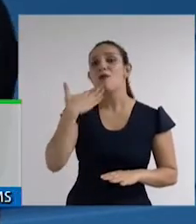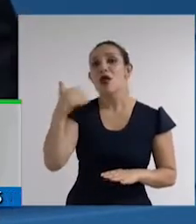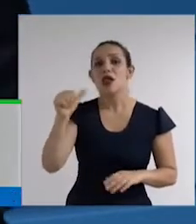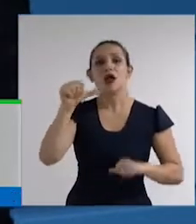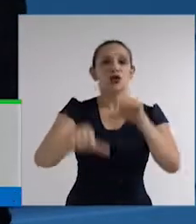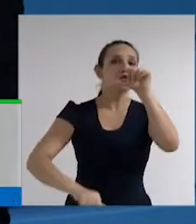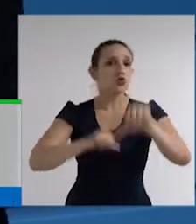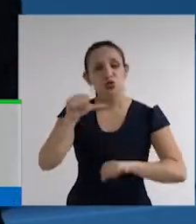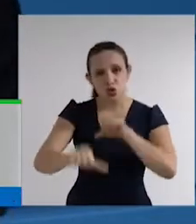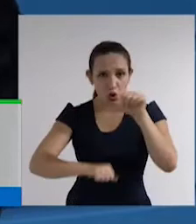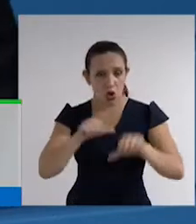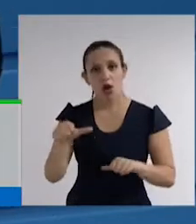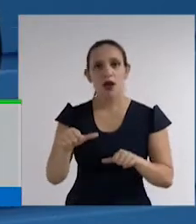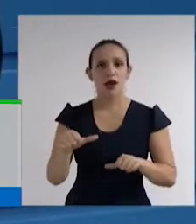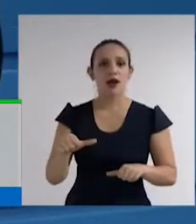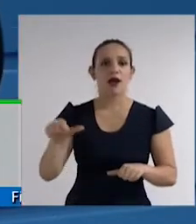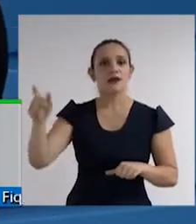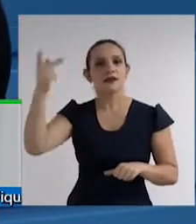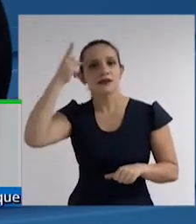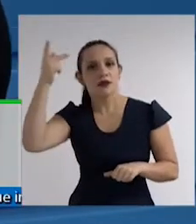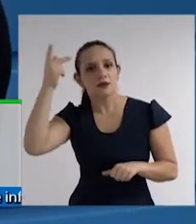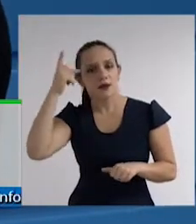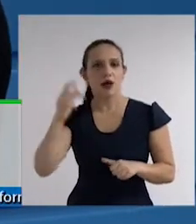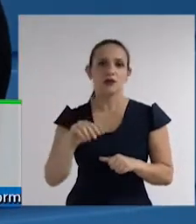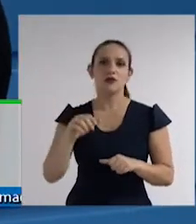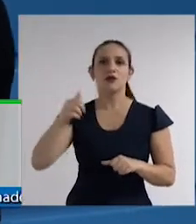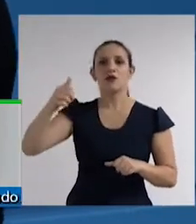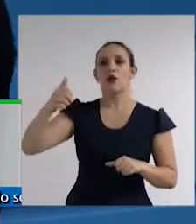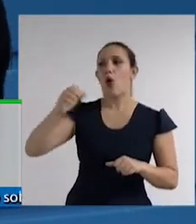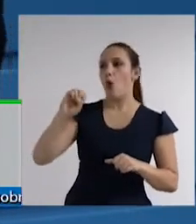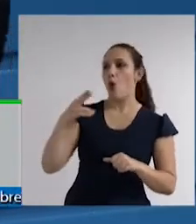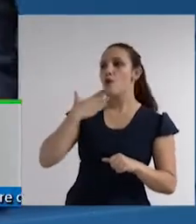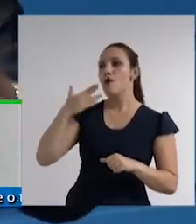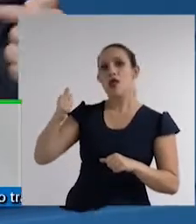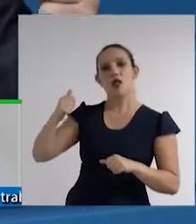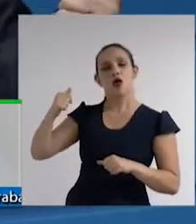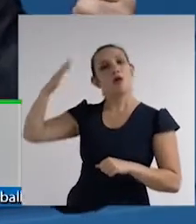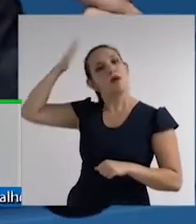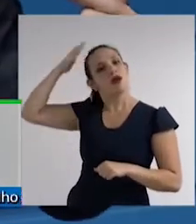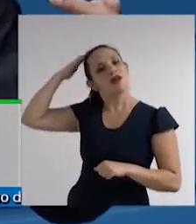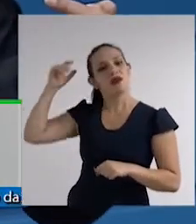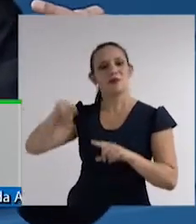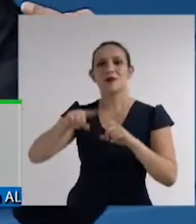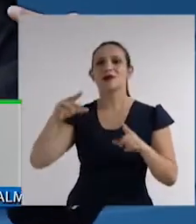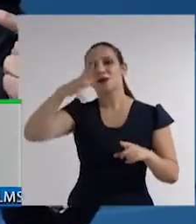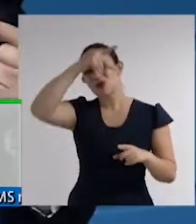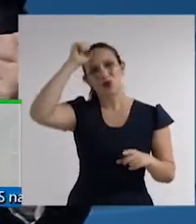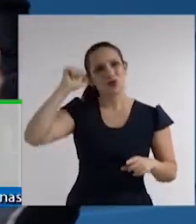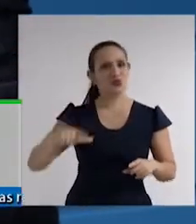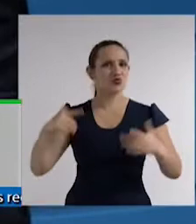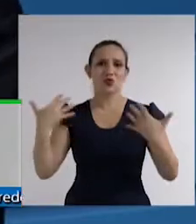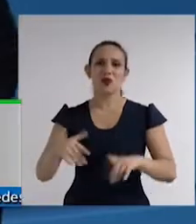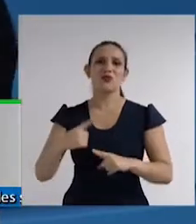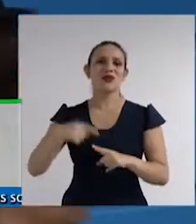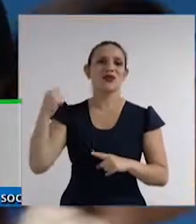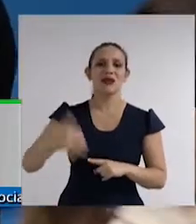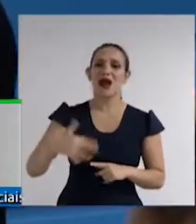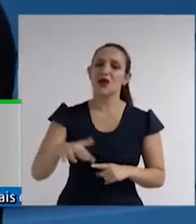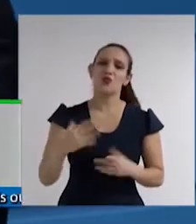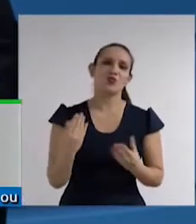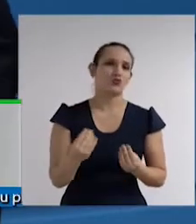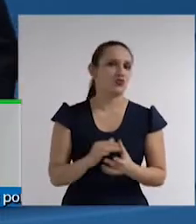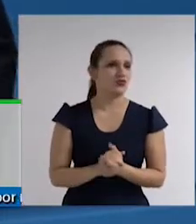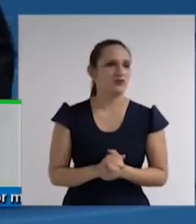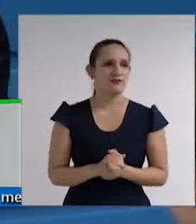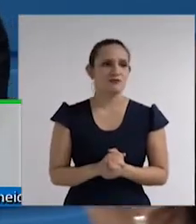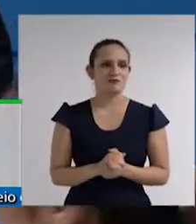final, e lá eles trocam a carta de frete, abastecem no Mato Grosso o suficiente para chegar a Paraná e São Paulo e não